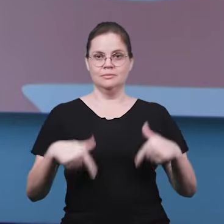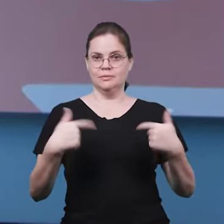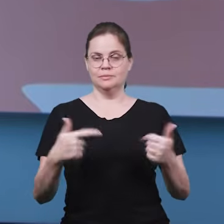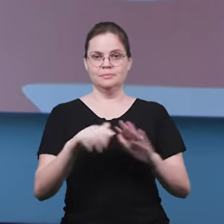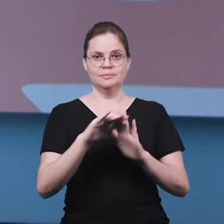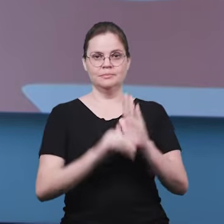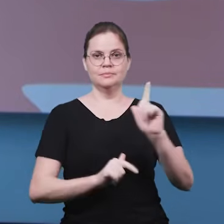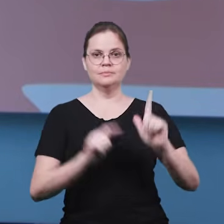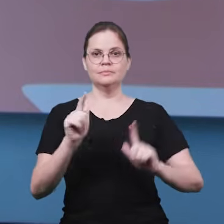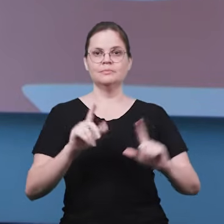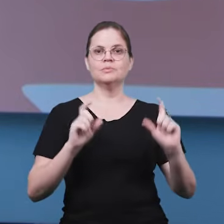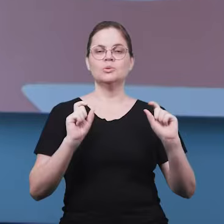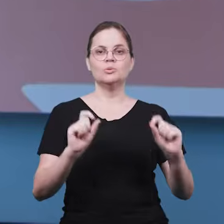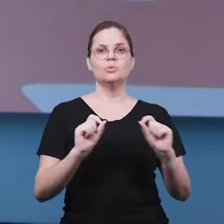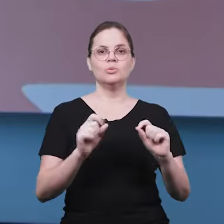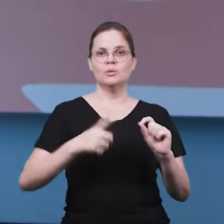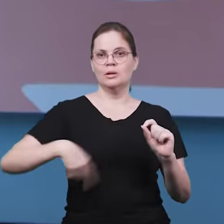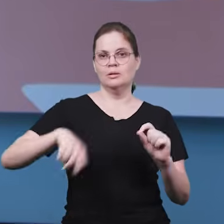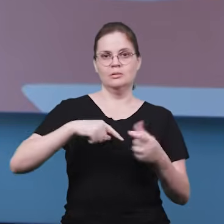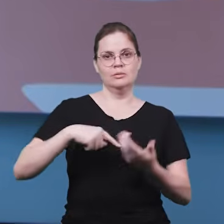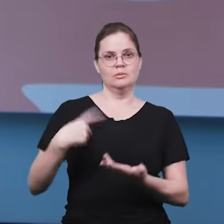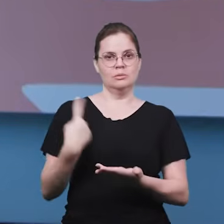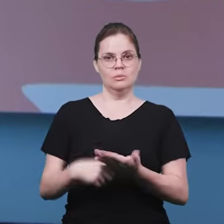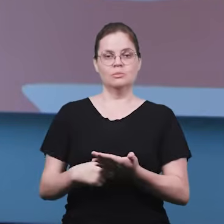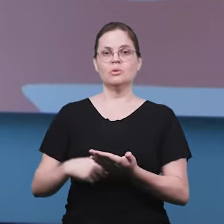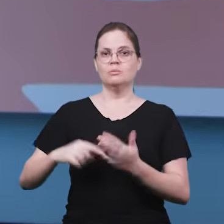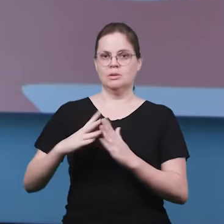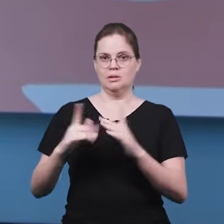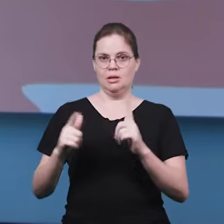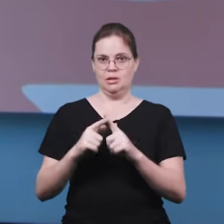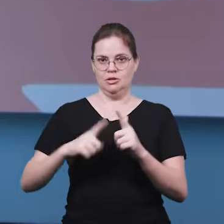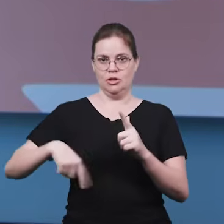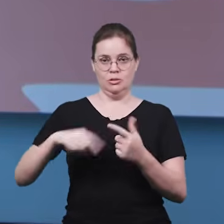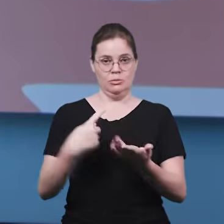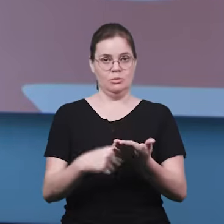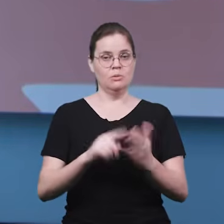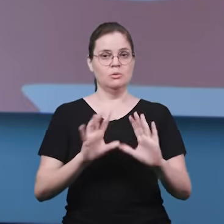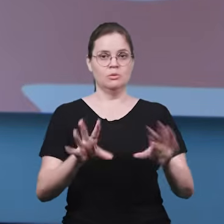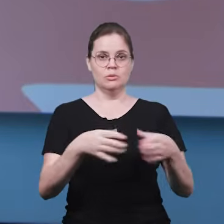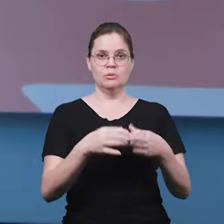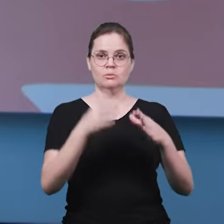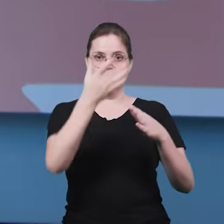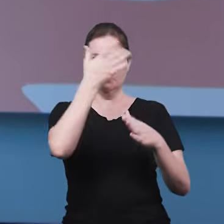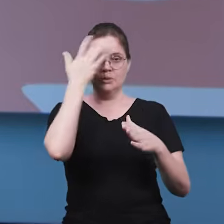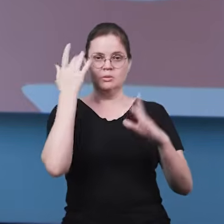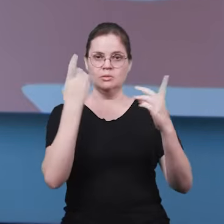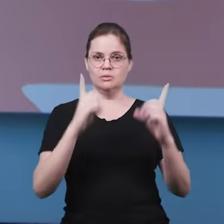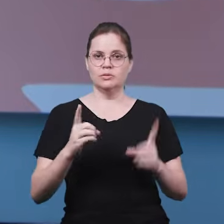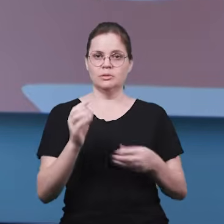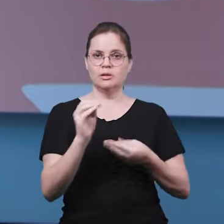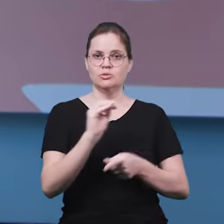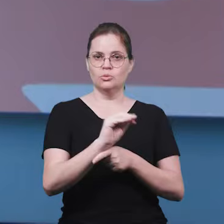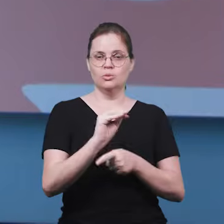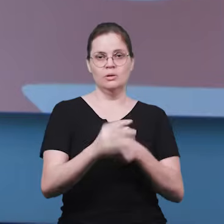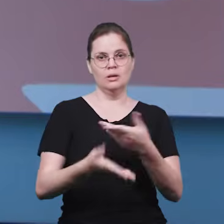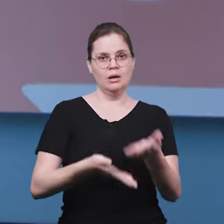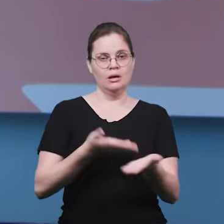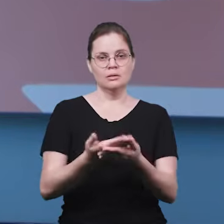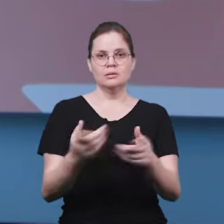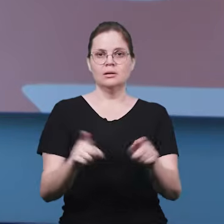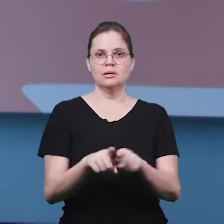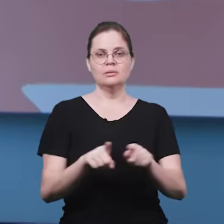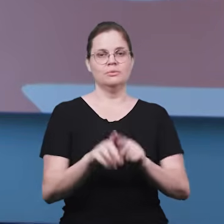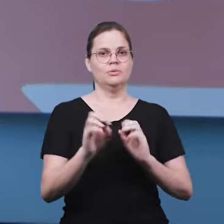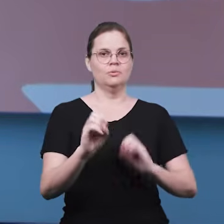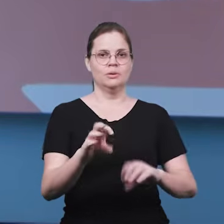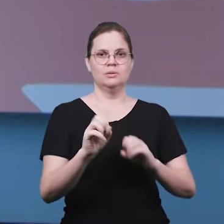programa nasce do compromisso da Igreja com a acessibilidade, o cuidado e o ensino acessível da